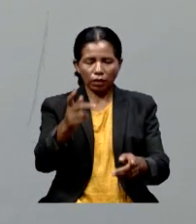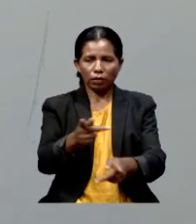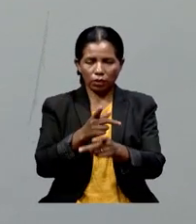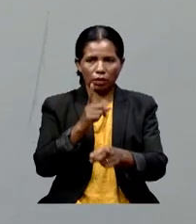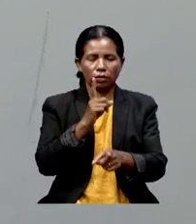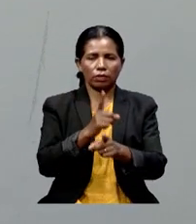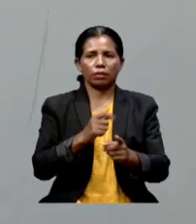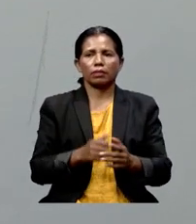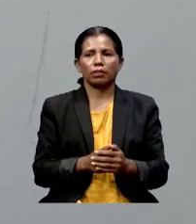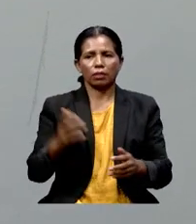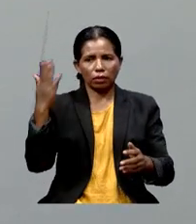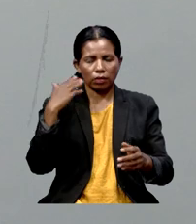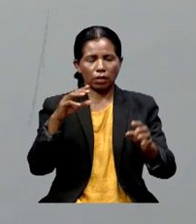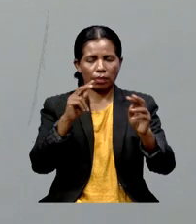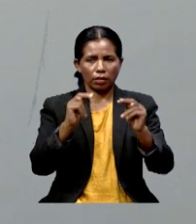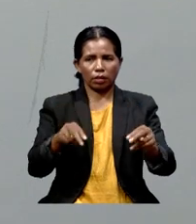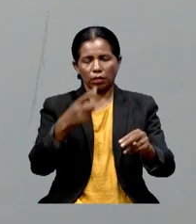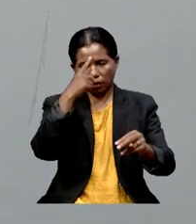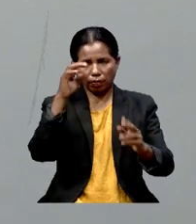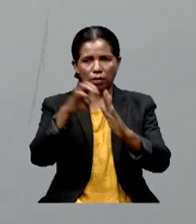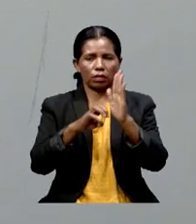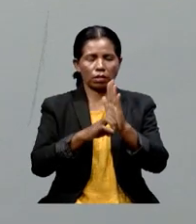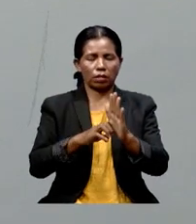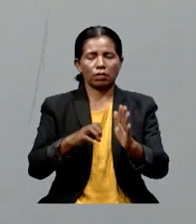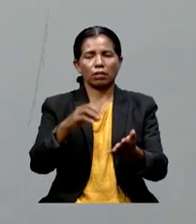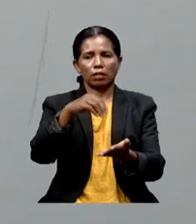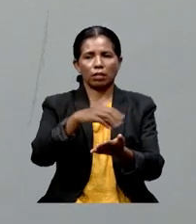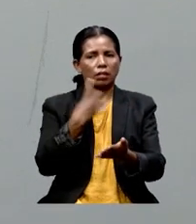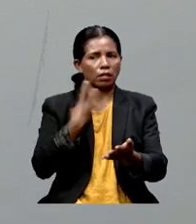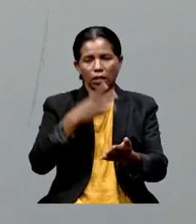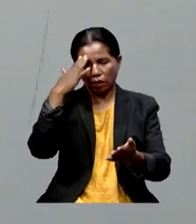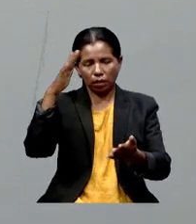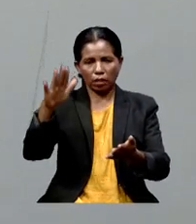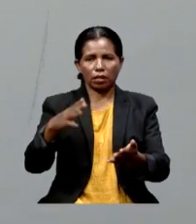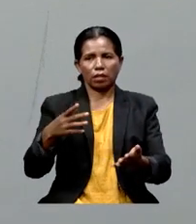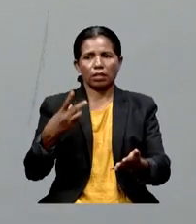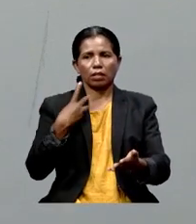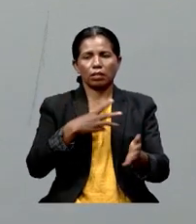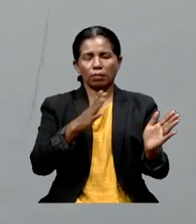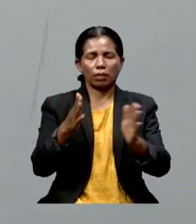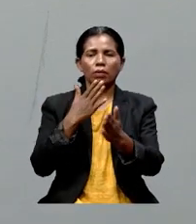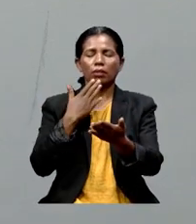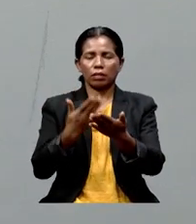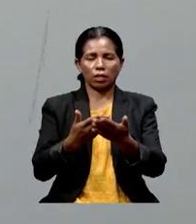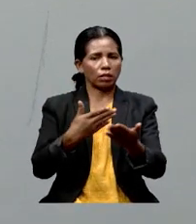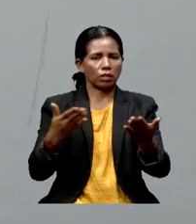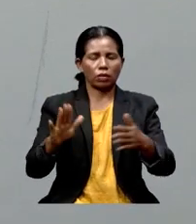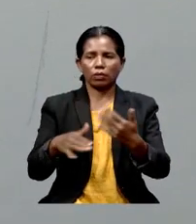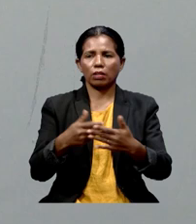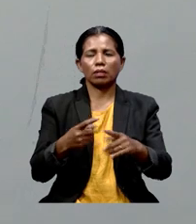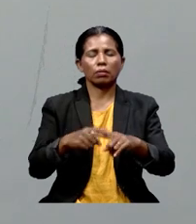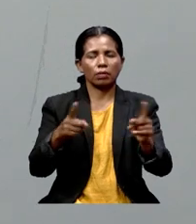teus antes ver precisa consulta também ou se instalar e te lá coitado depois também te lá dunga tem e te lá dunga lá prepara direção depois pode nem